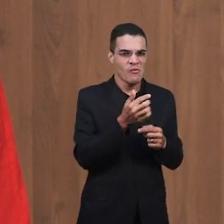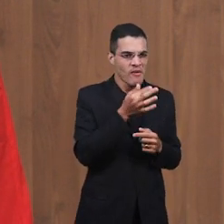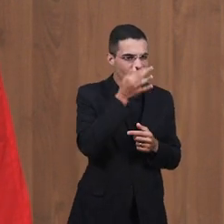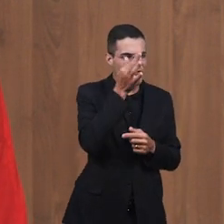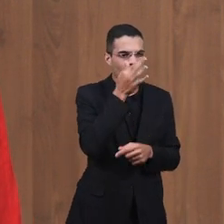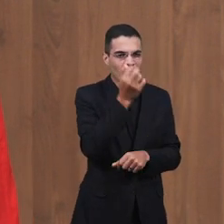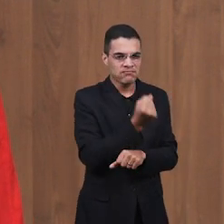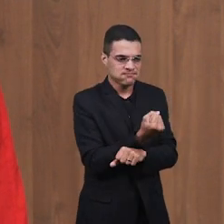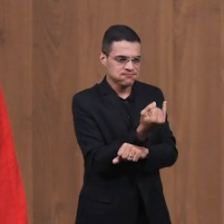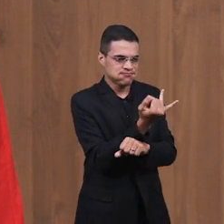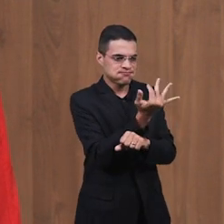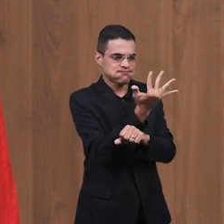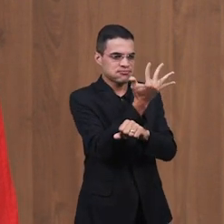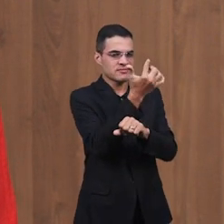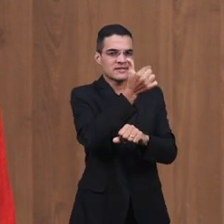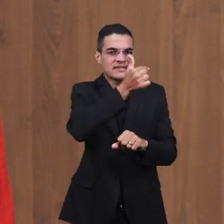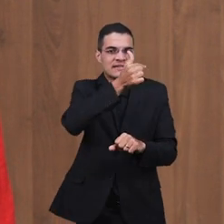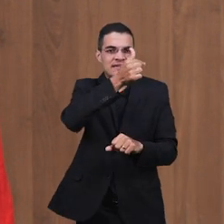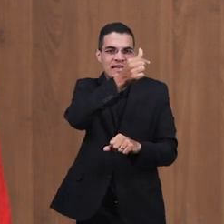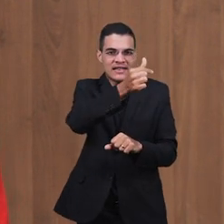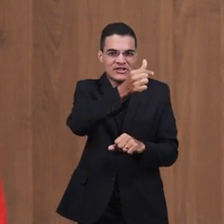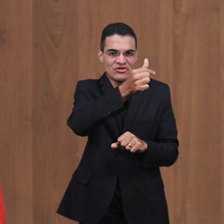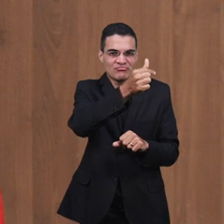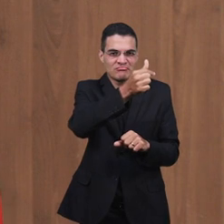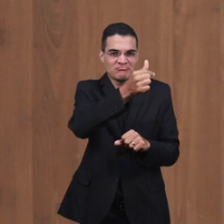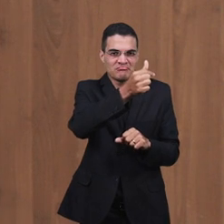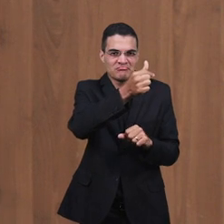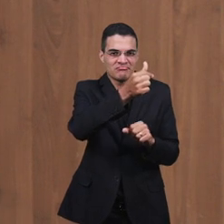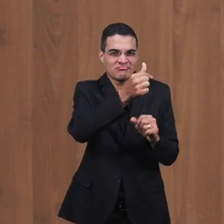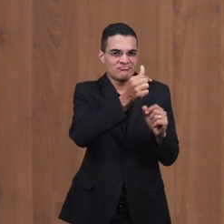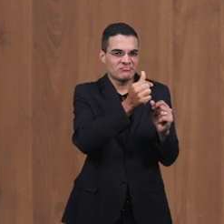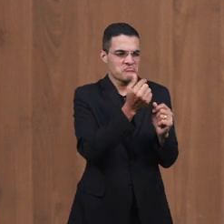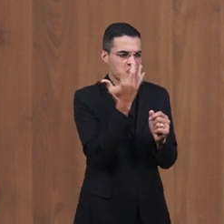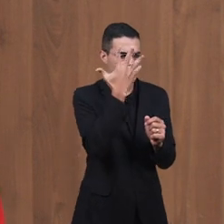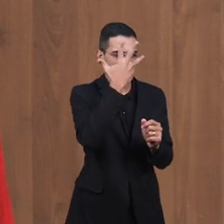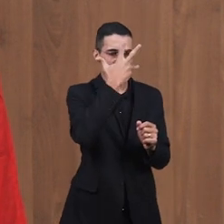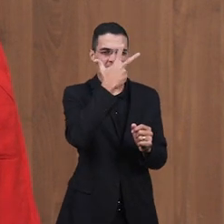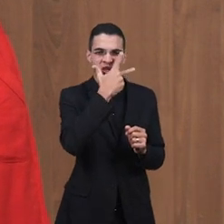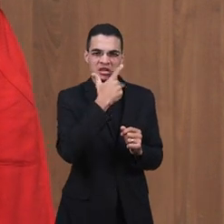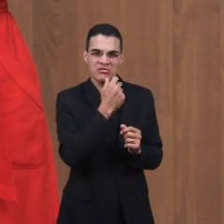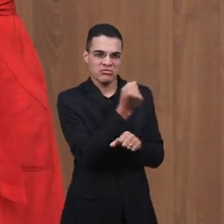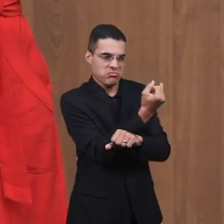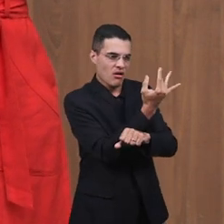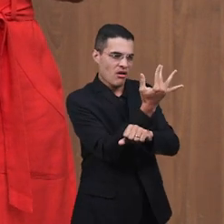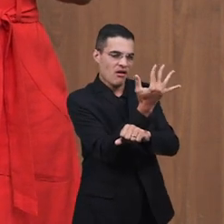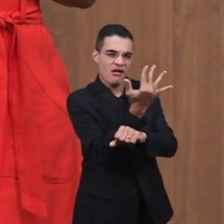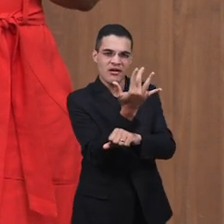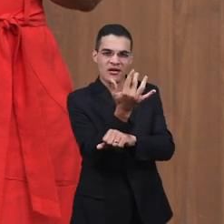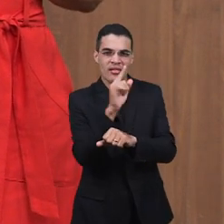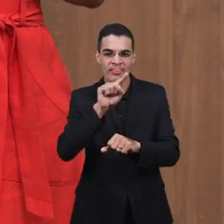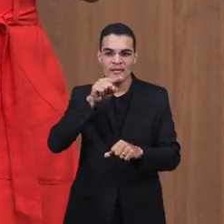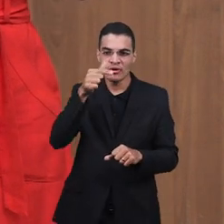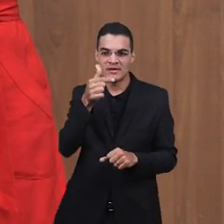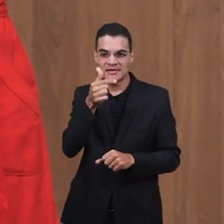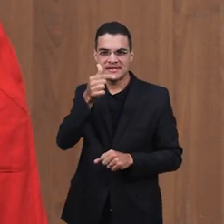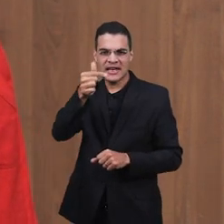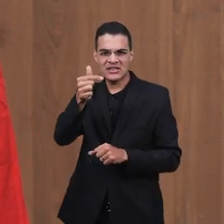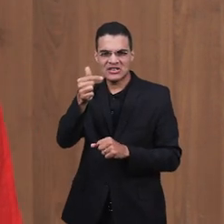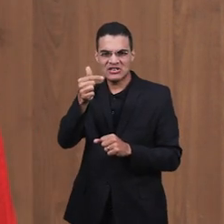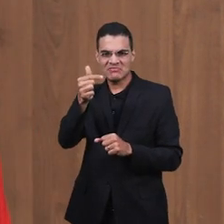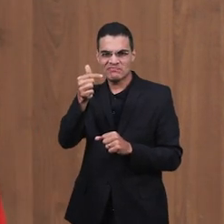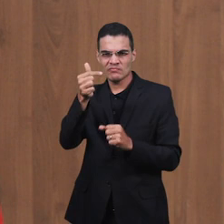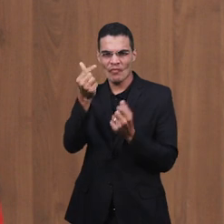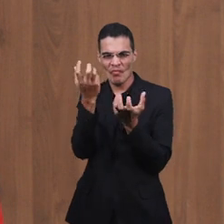num mesmo pé 7 espigas cheias e boas. Depois,